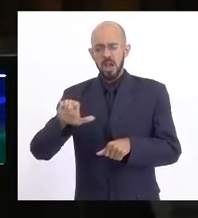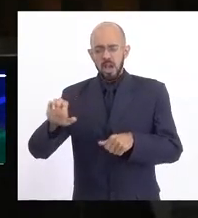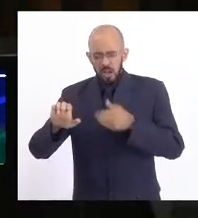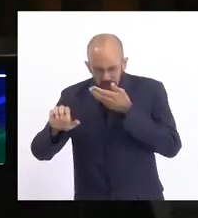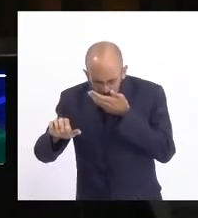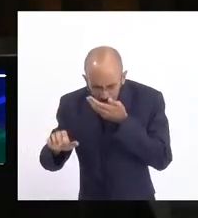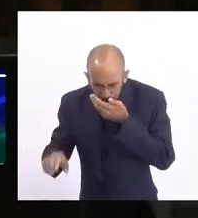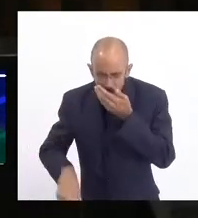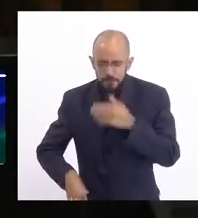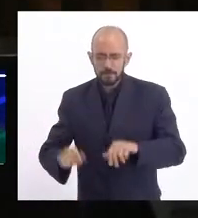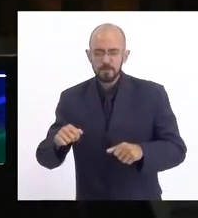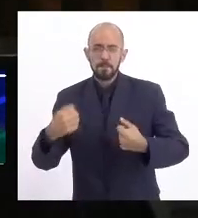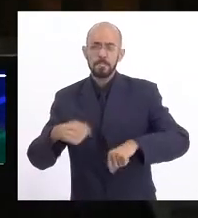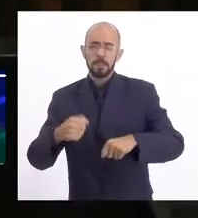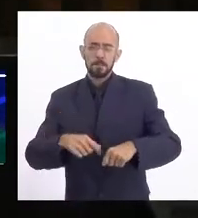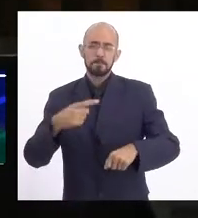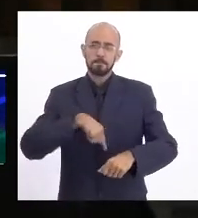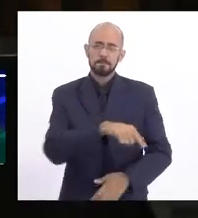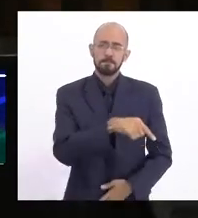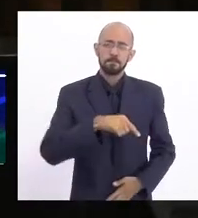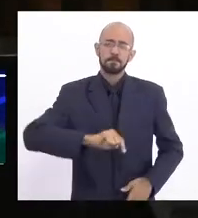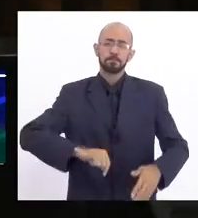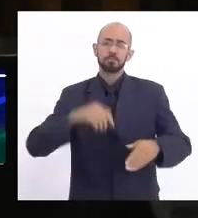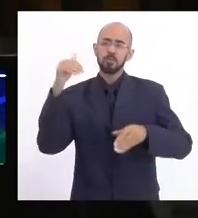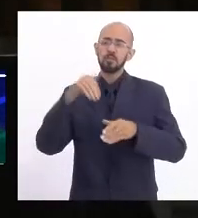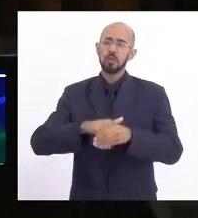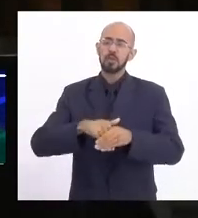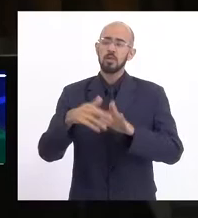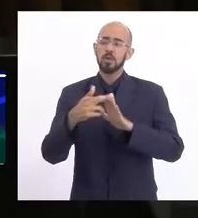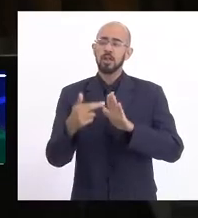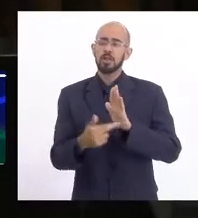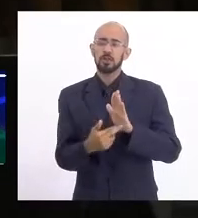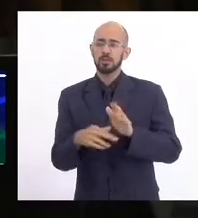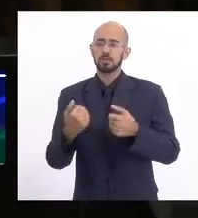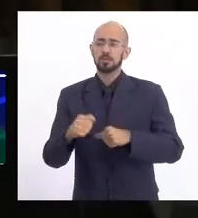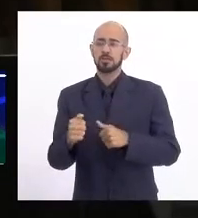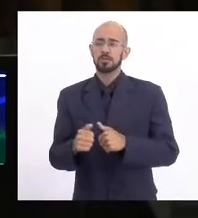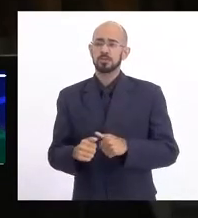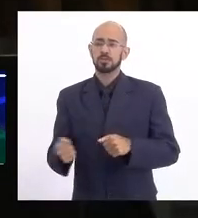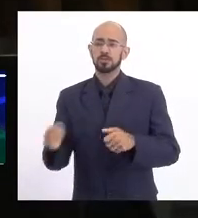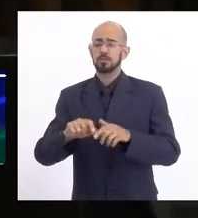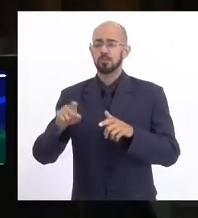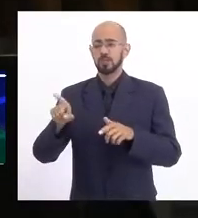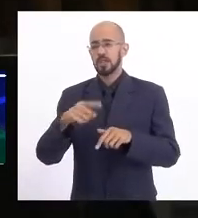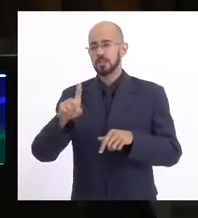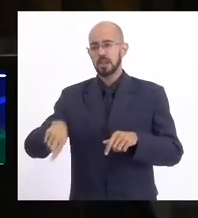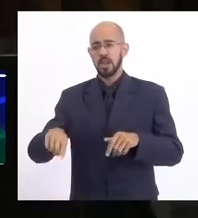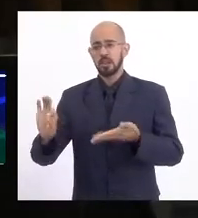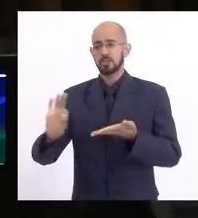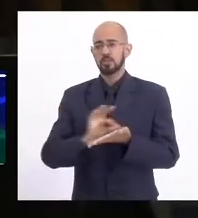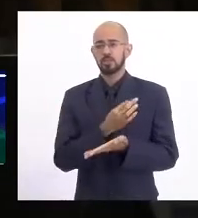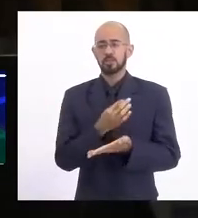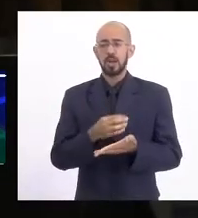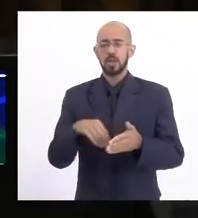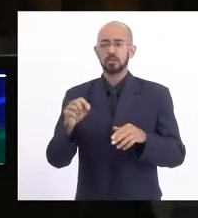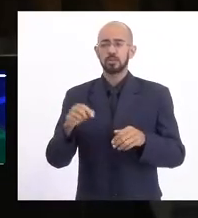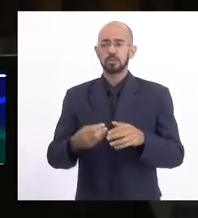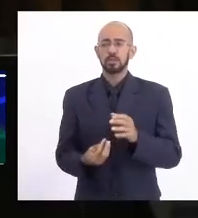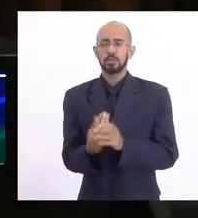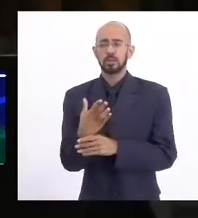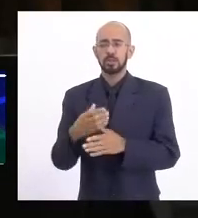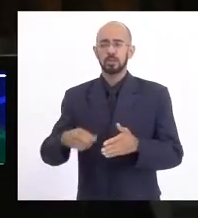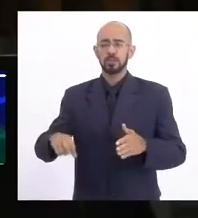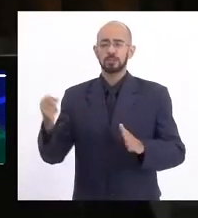na ferida, tem que votar o relatório e tem que seguir para desfazer esse contrato lesivo, que